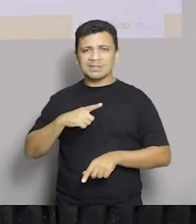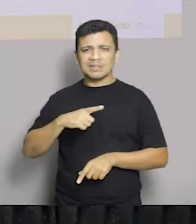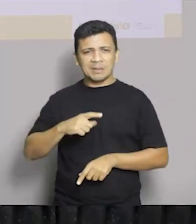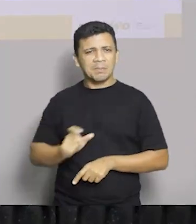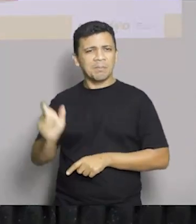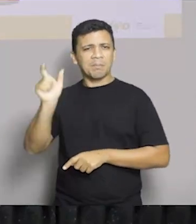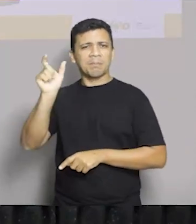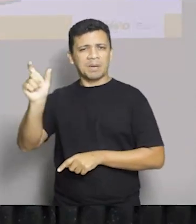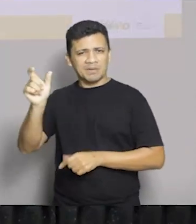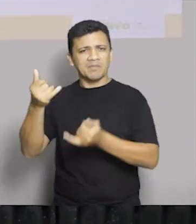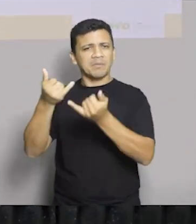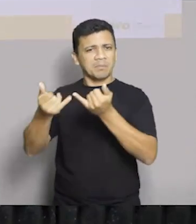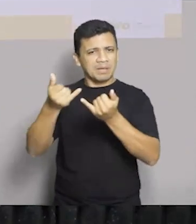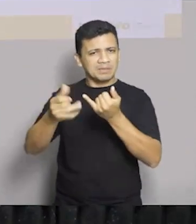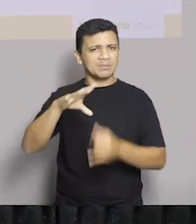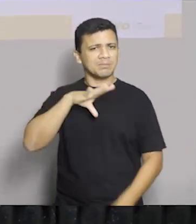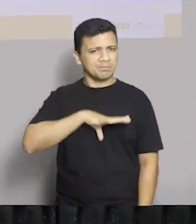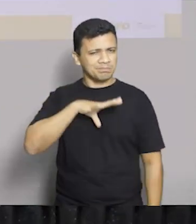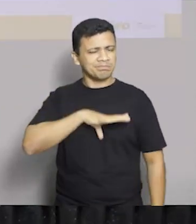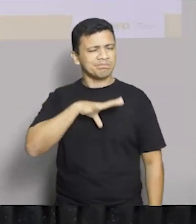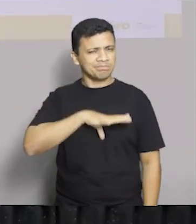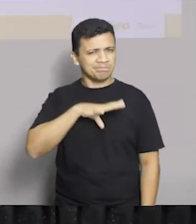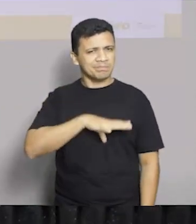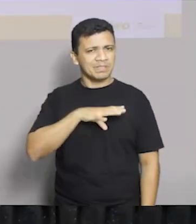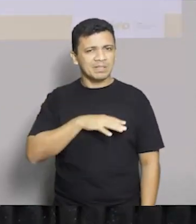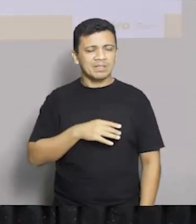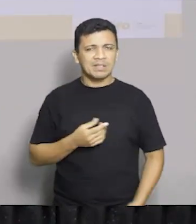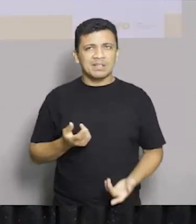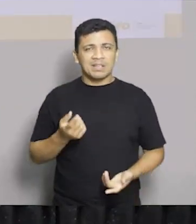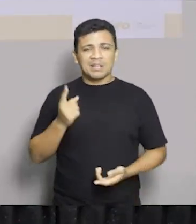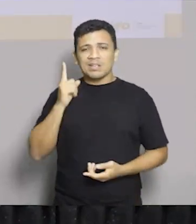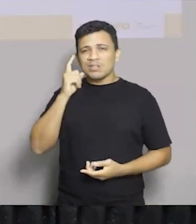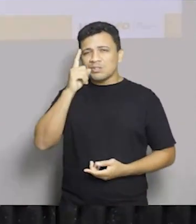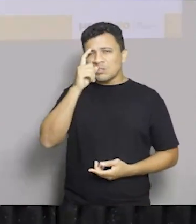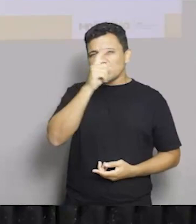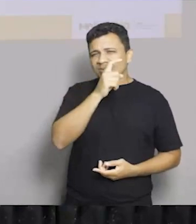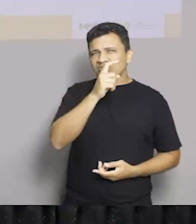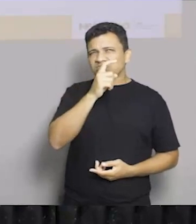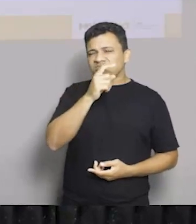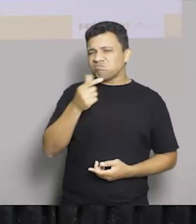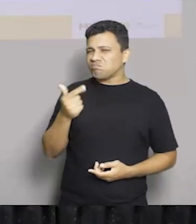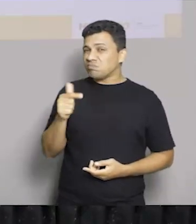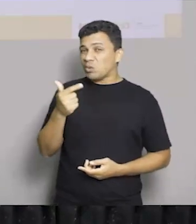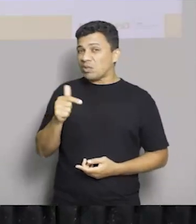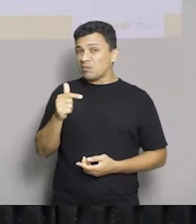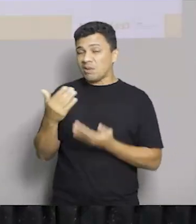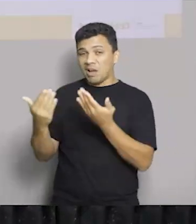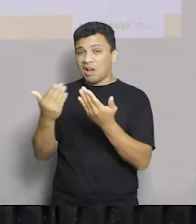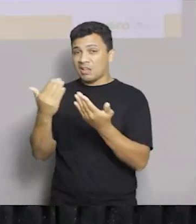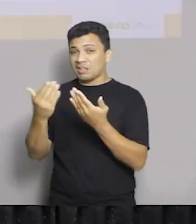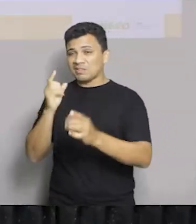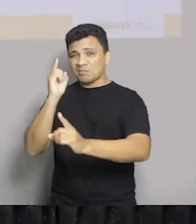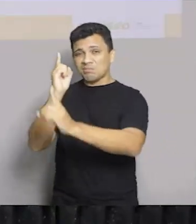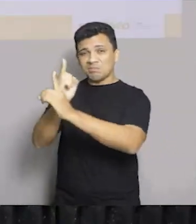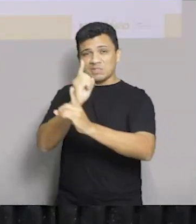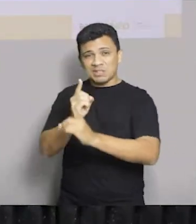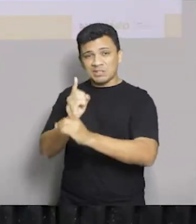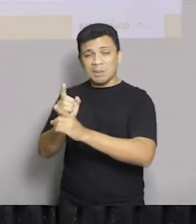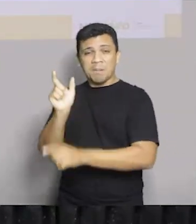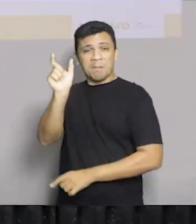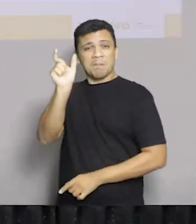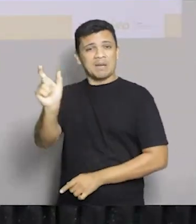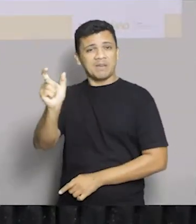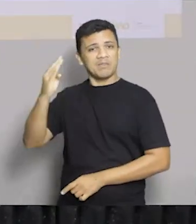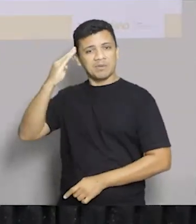parecida com português então você não tem tanta dificuldade para analisar e para identificar essas palavras-chaves